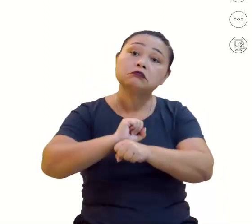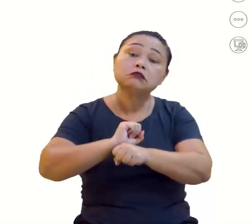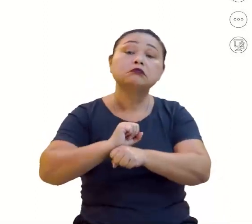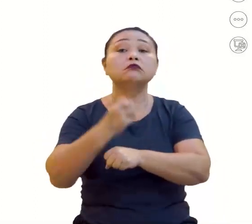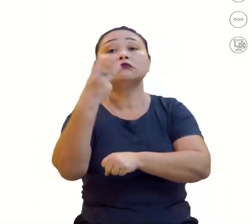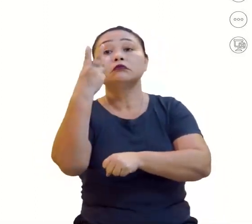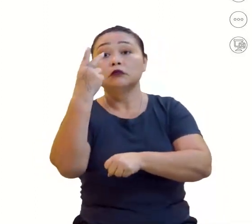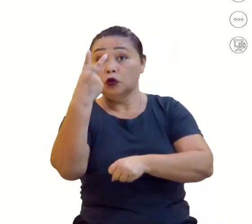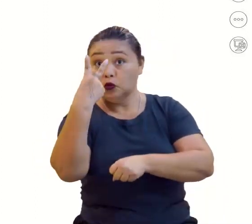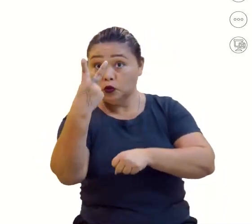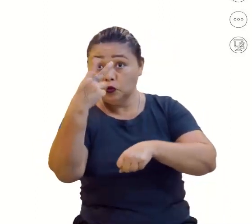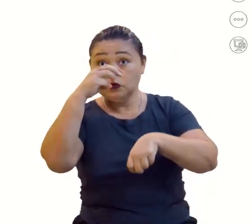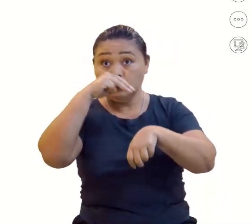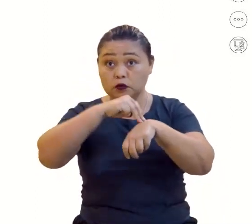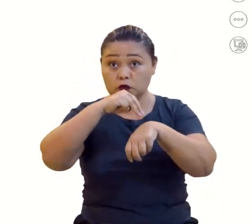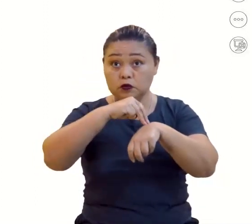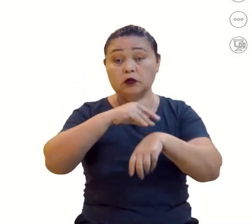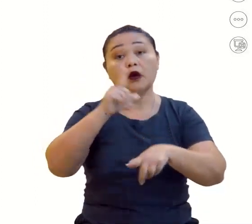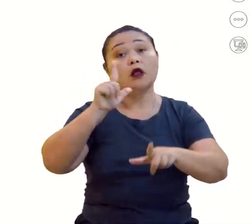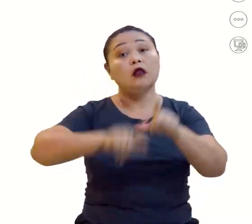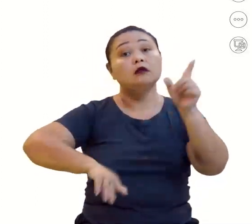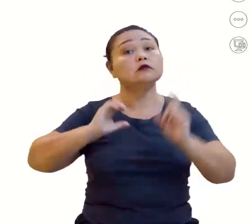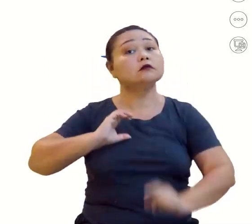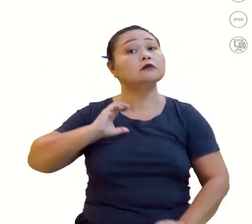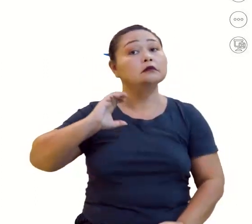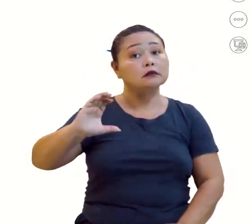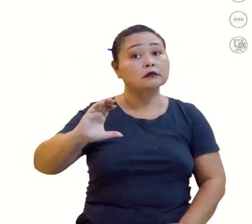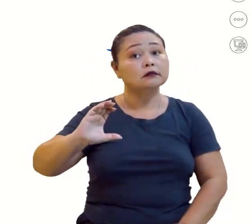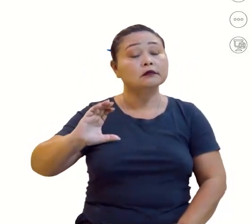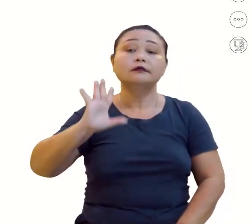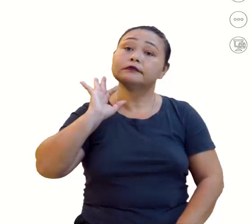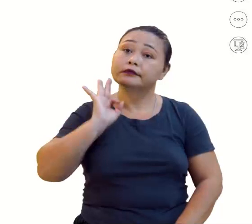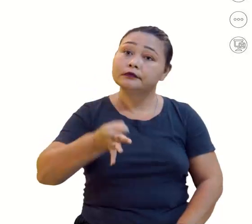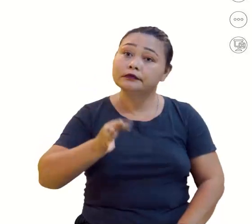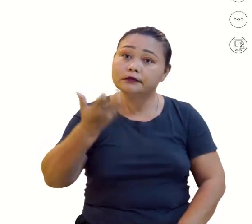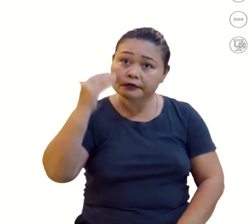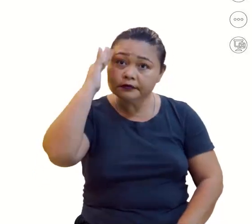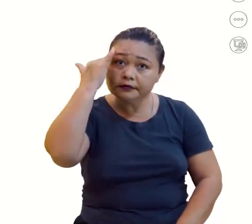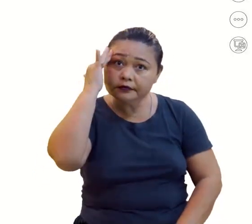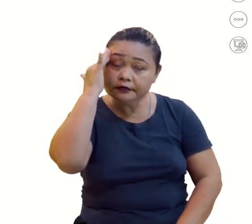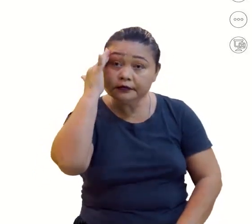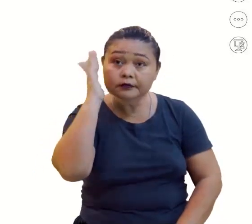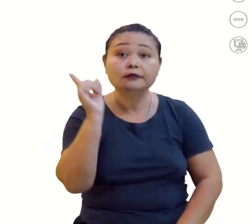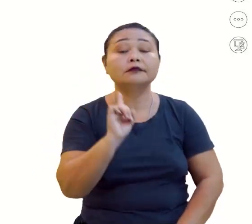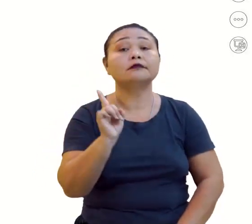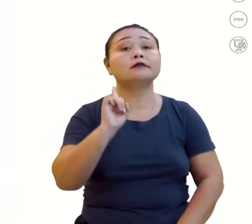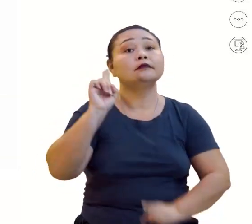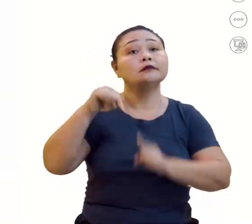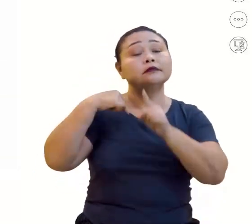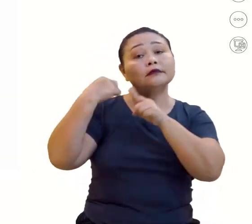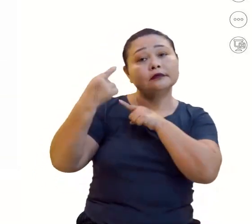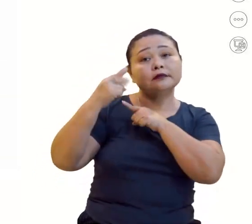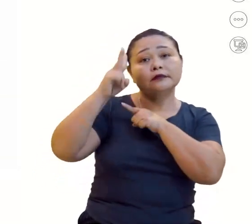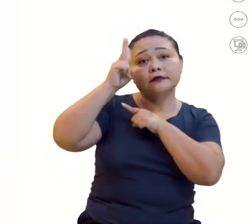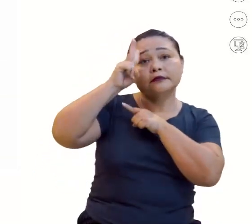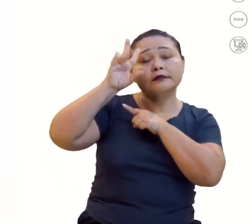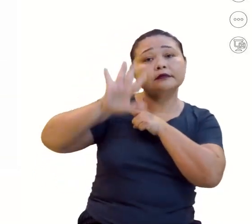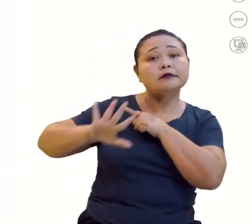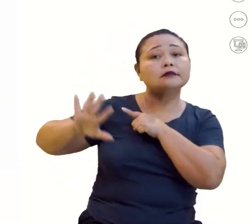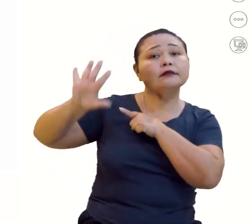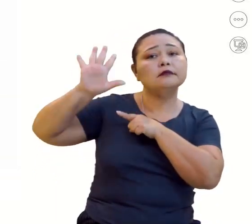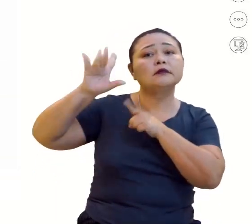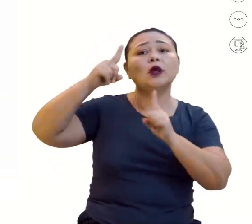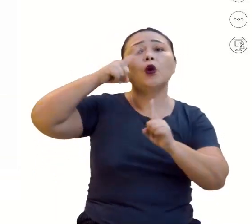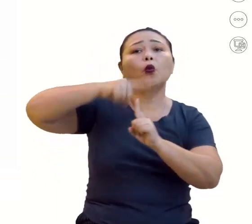C. Beleza. Certo? E aí, entendeu? Se não entendeu, vamos relembrar aqui a parte, alguns tipos